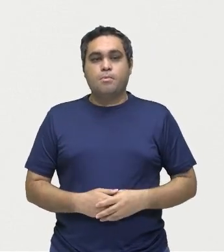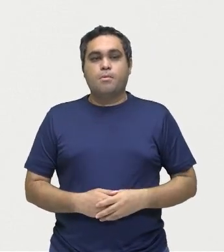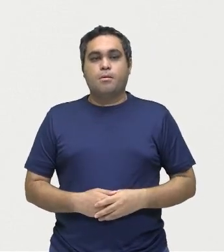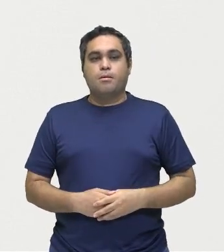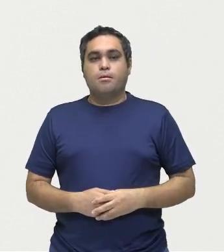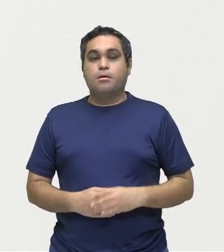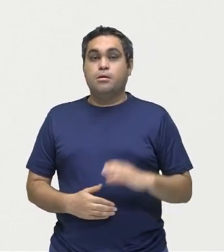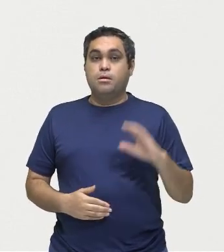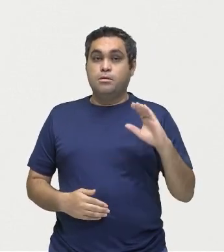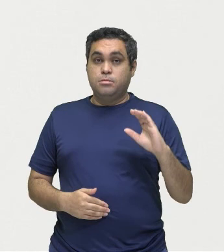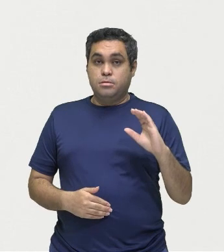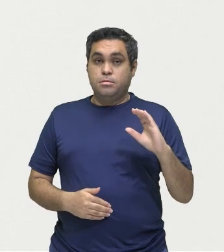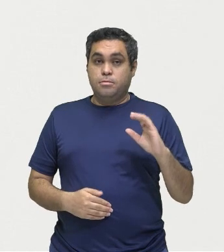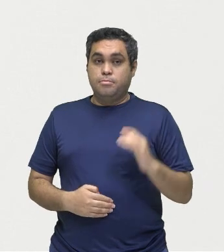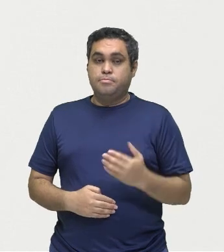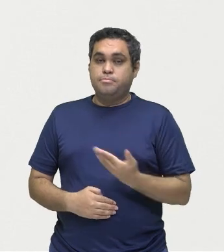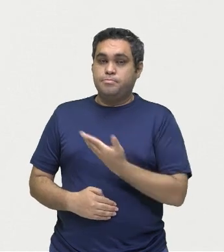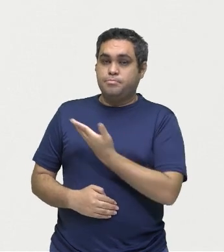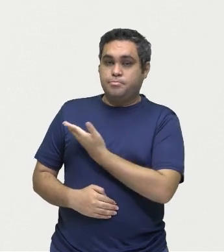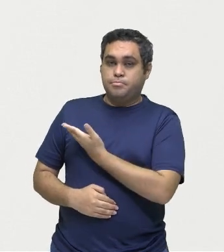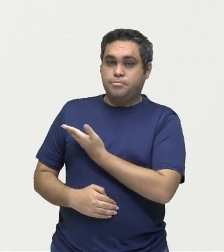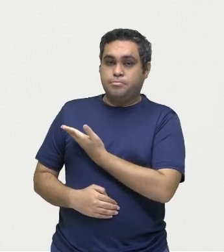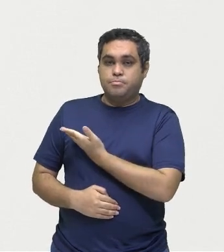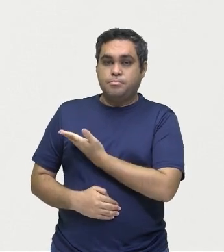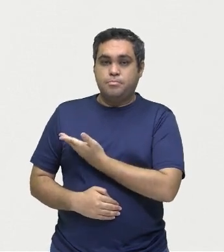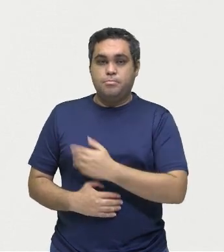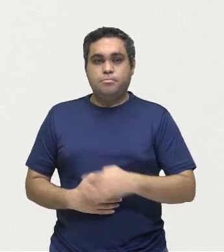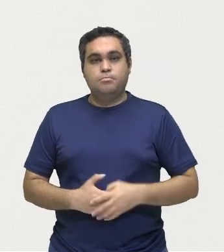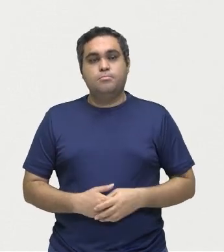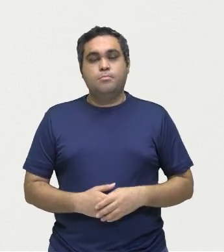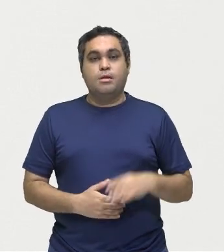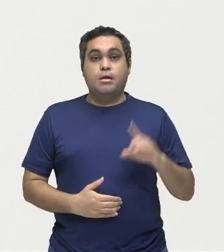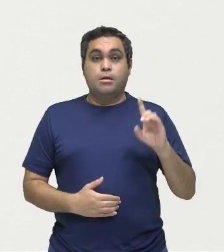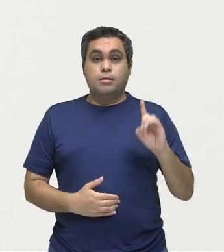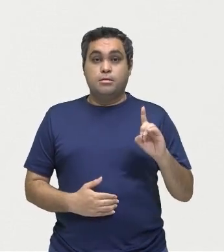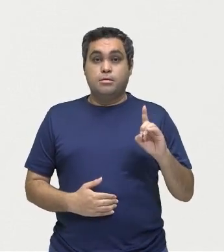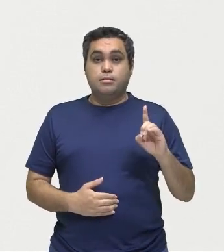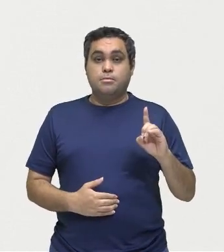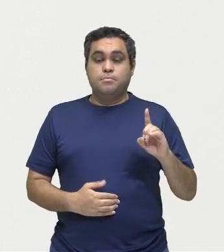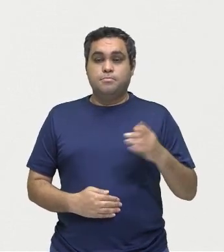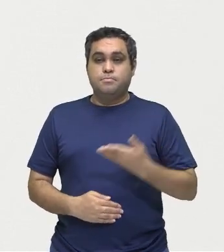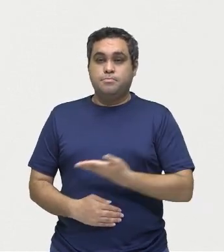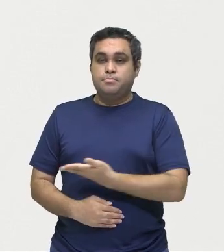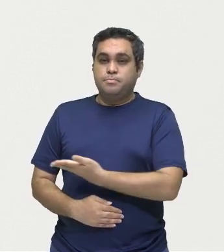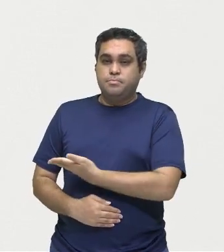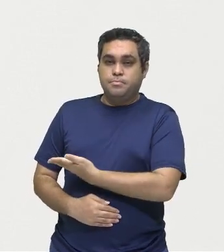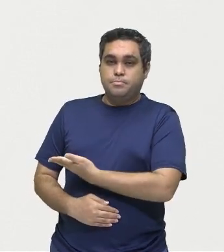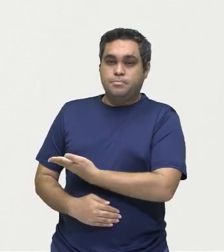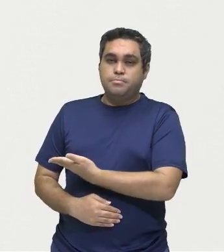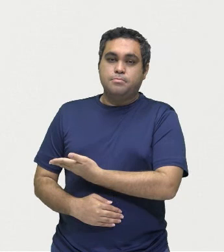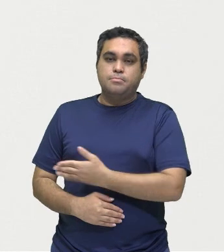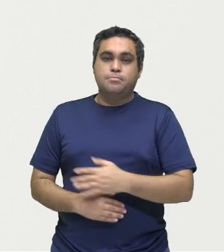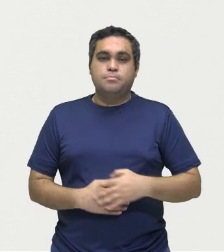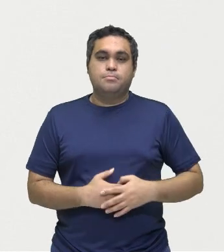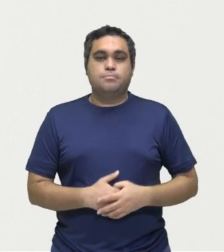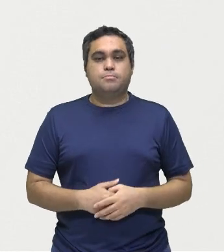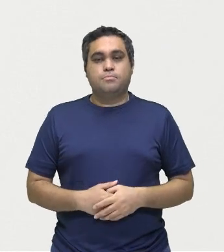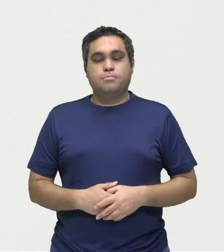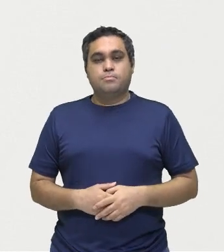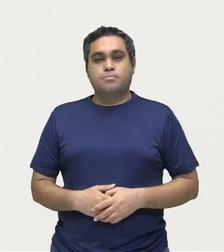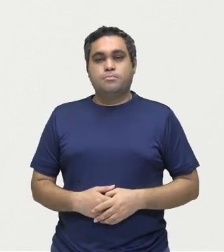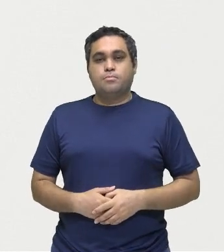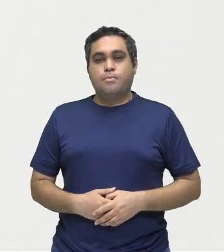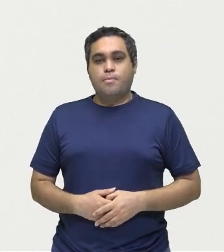centímetros. Letra C, 3, 5 e 4 centímetros. Letra D, 9, 1